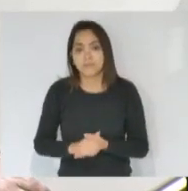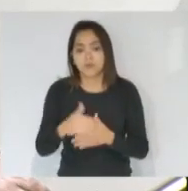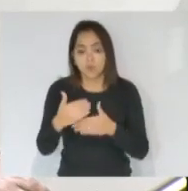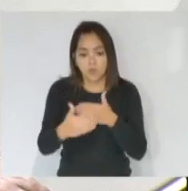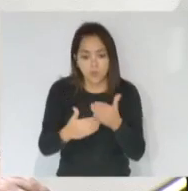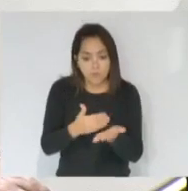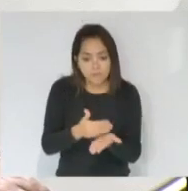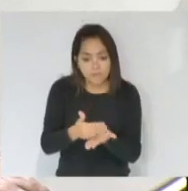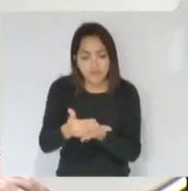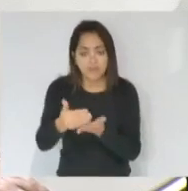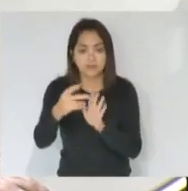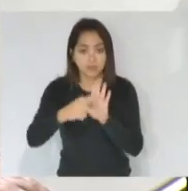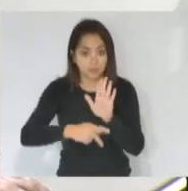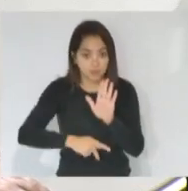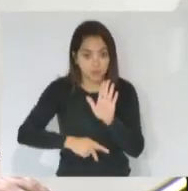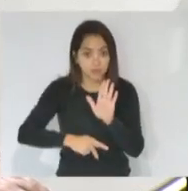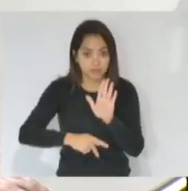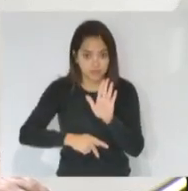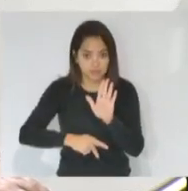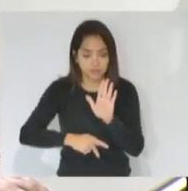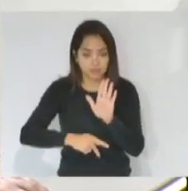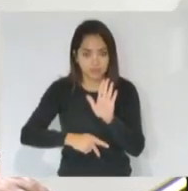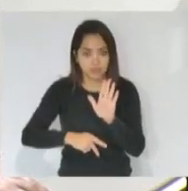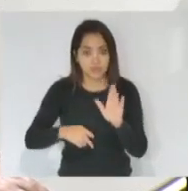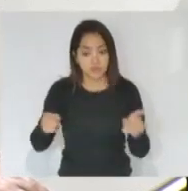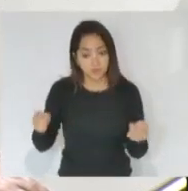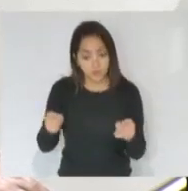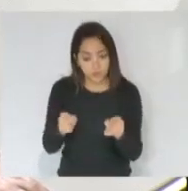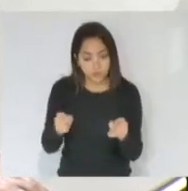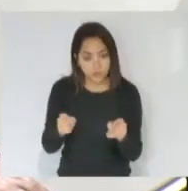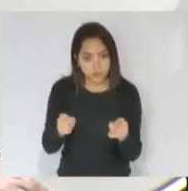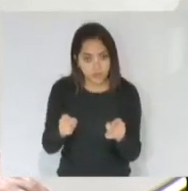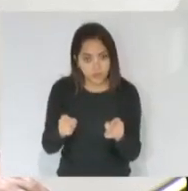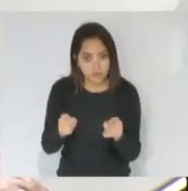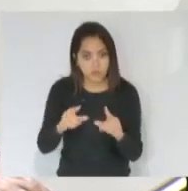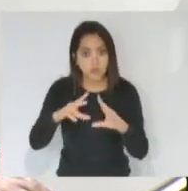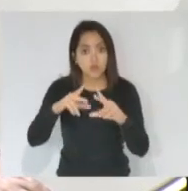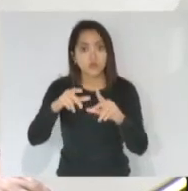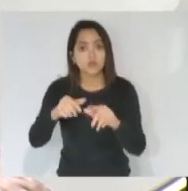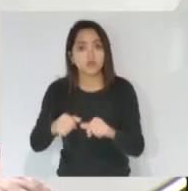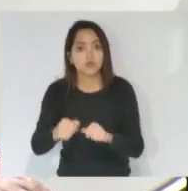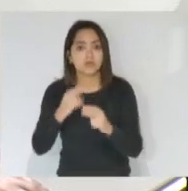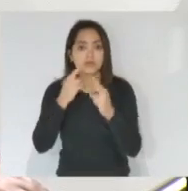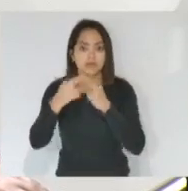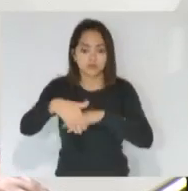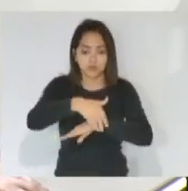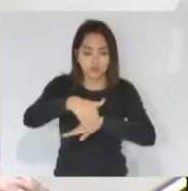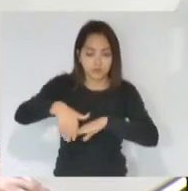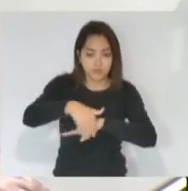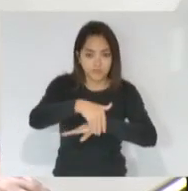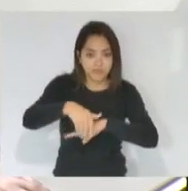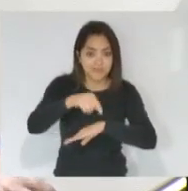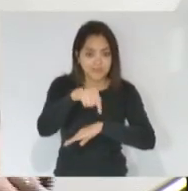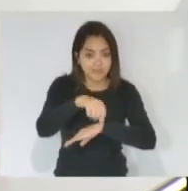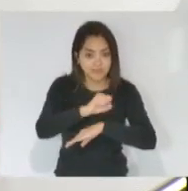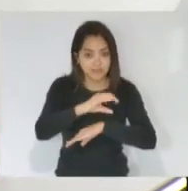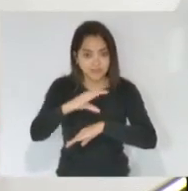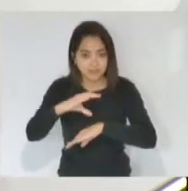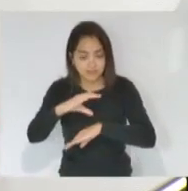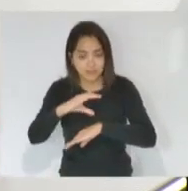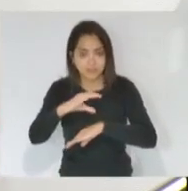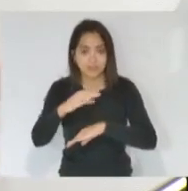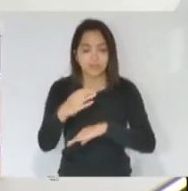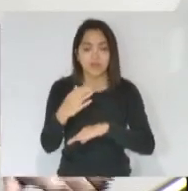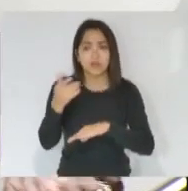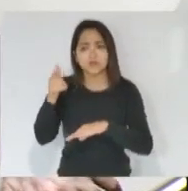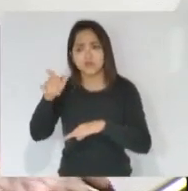começa-se um programa que, em médio prazo, todas as rodovias em Santa Catarina, a exemplo